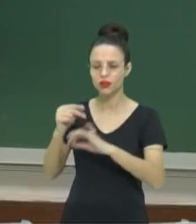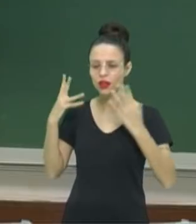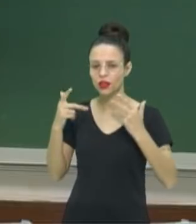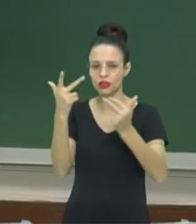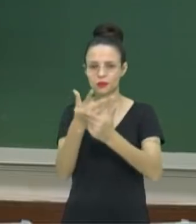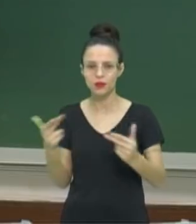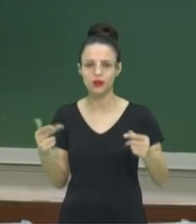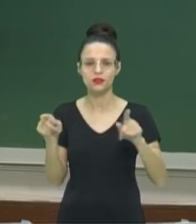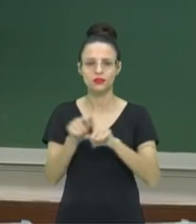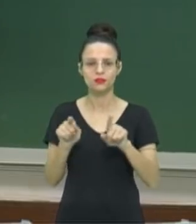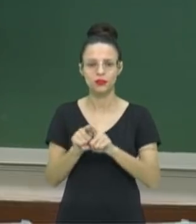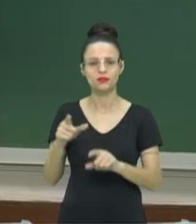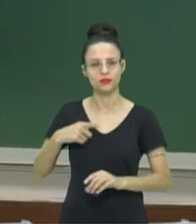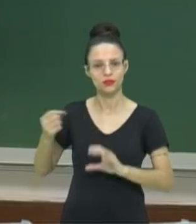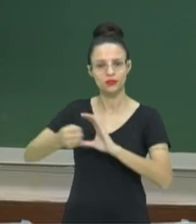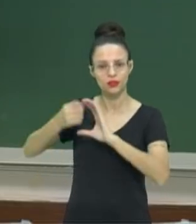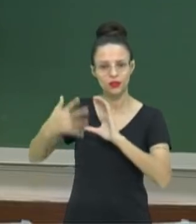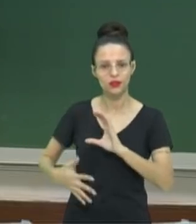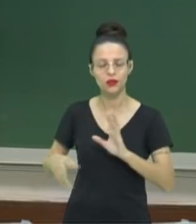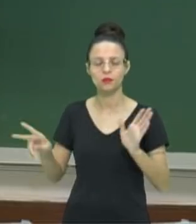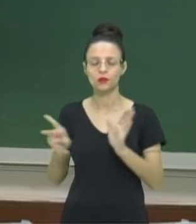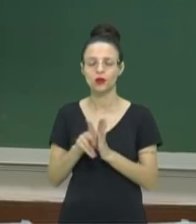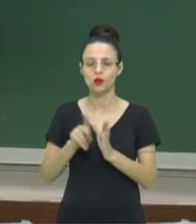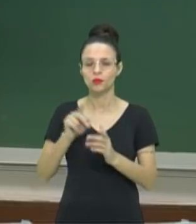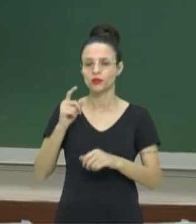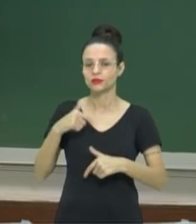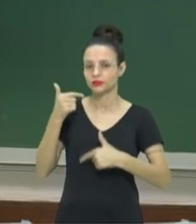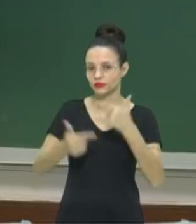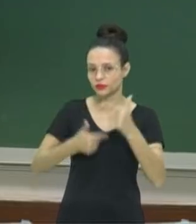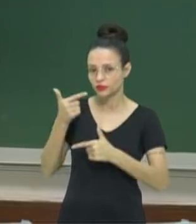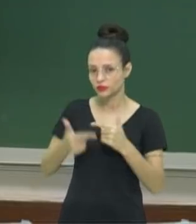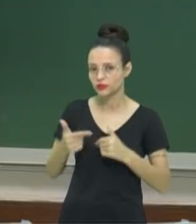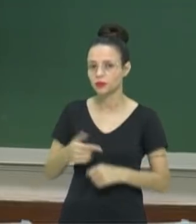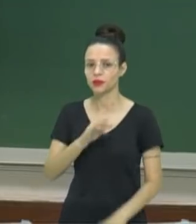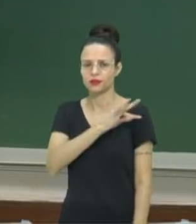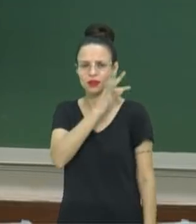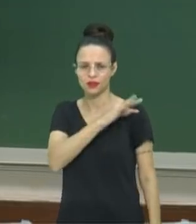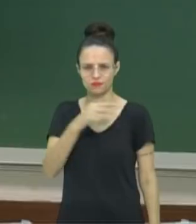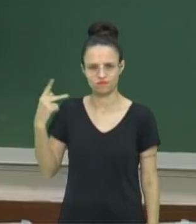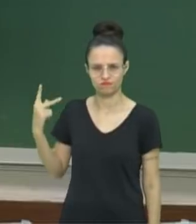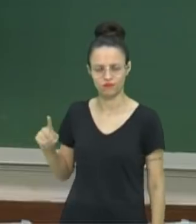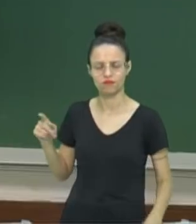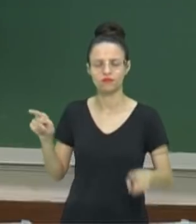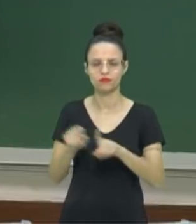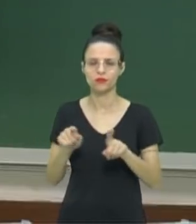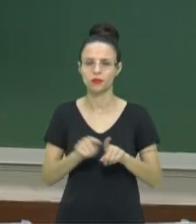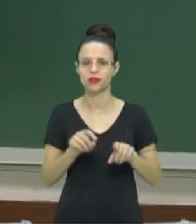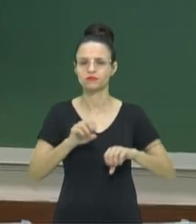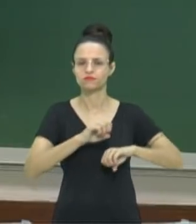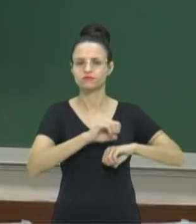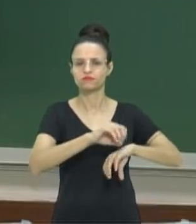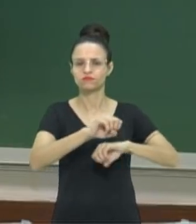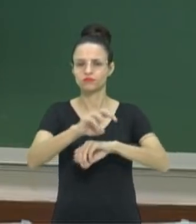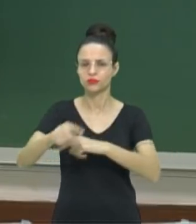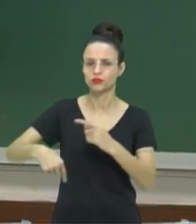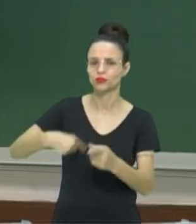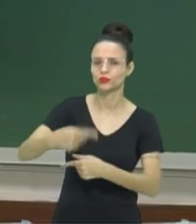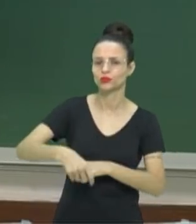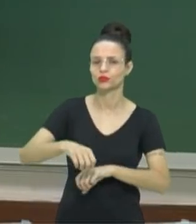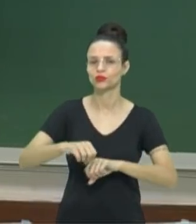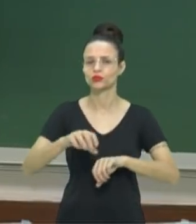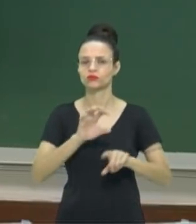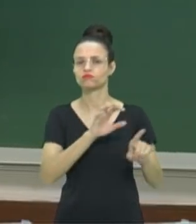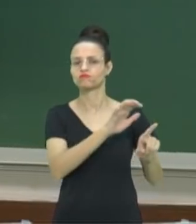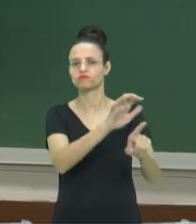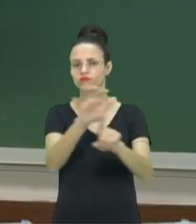eles trazem consigo essa característica de atividade, né, de técnicas e acabam ensinando isso e trazendo isso